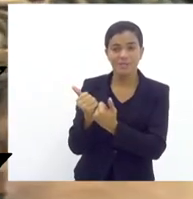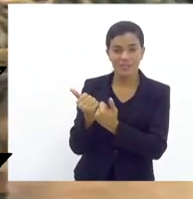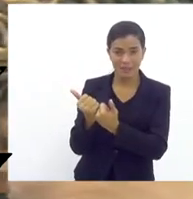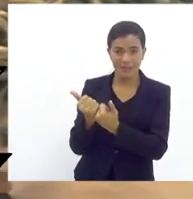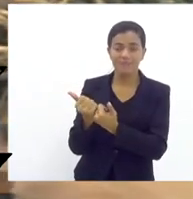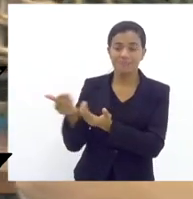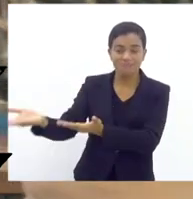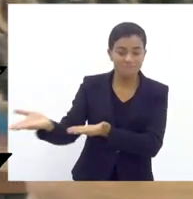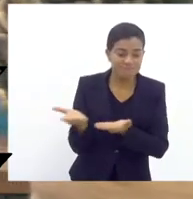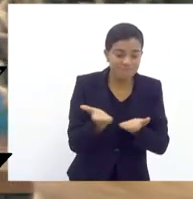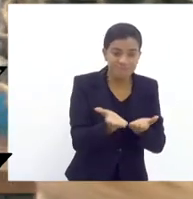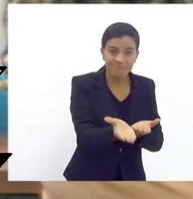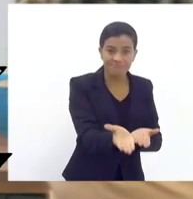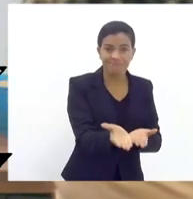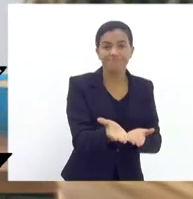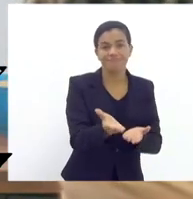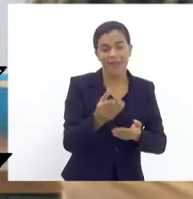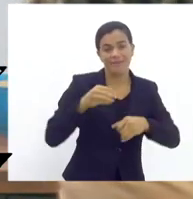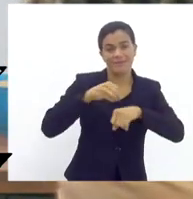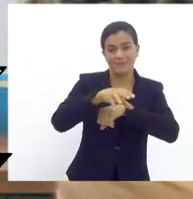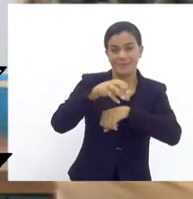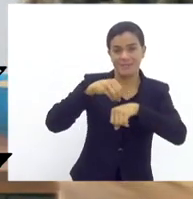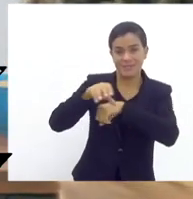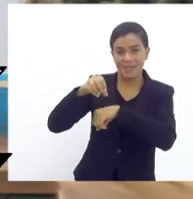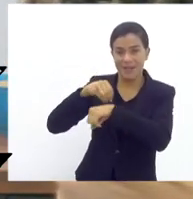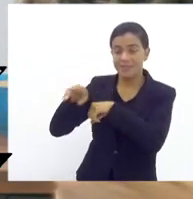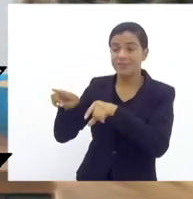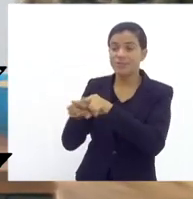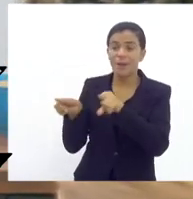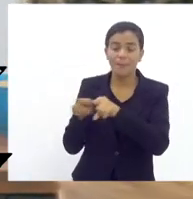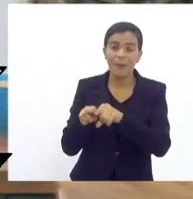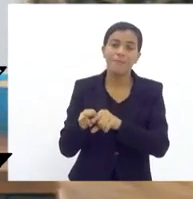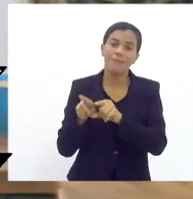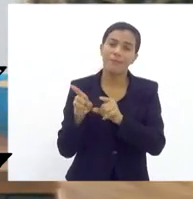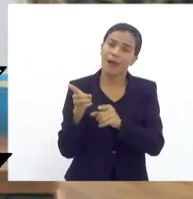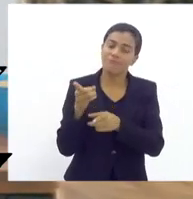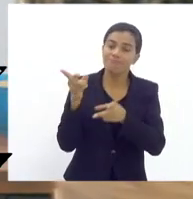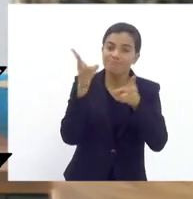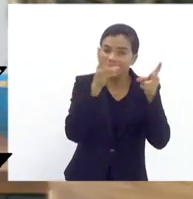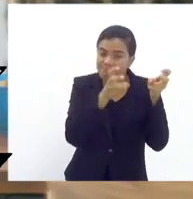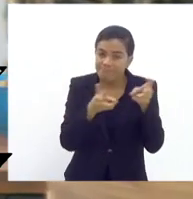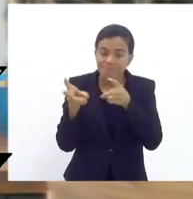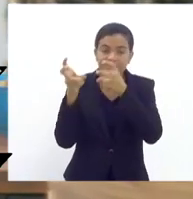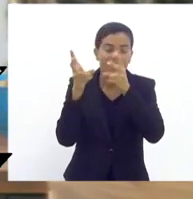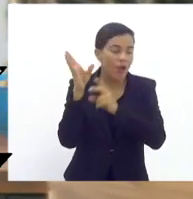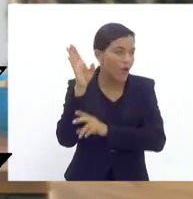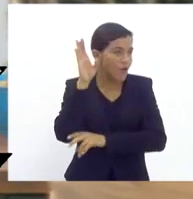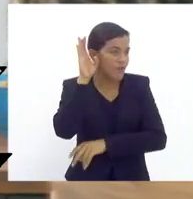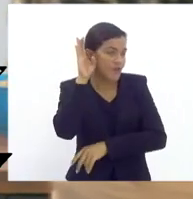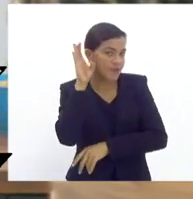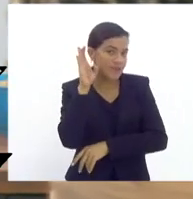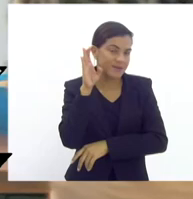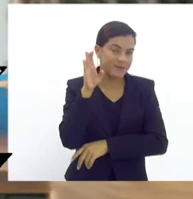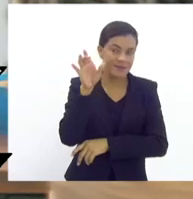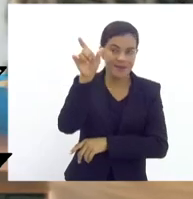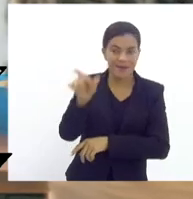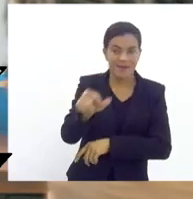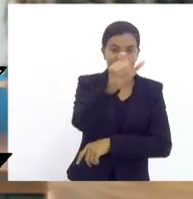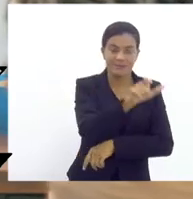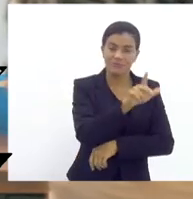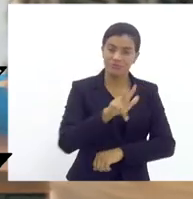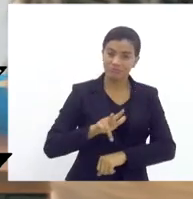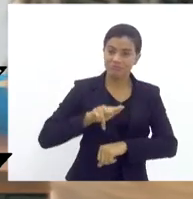levar essas mensagens para poder ouvir para poder escutar aqueles